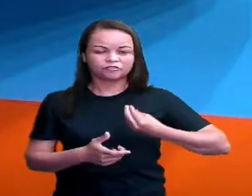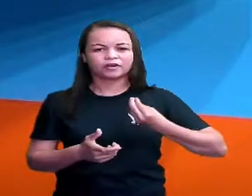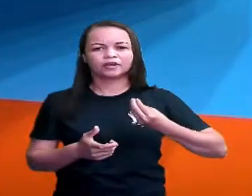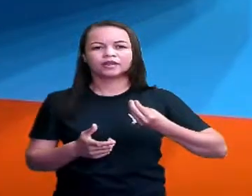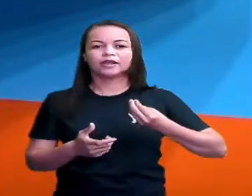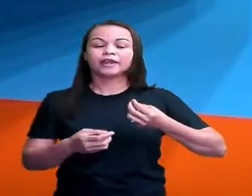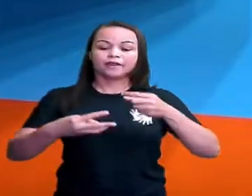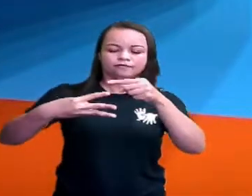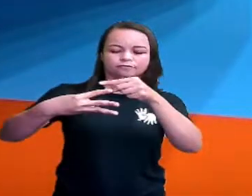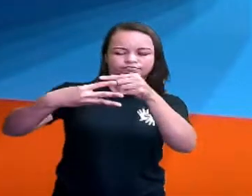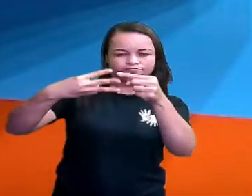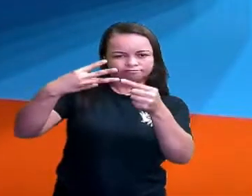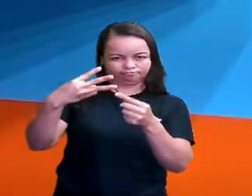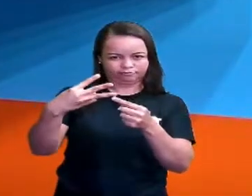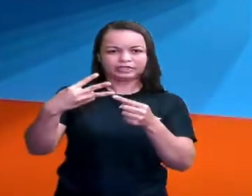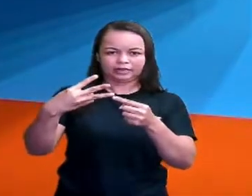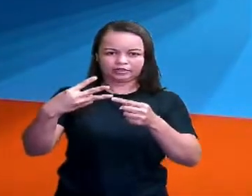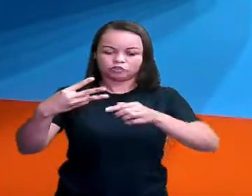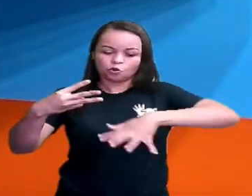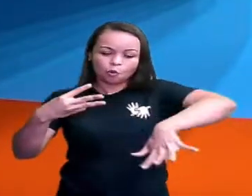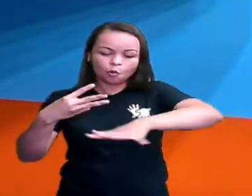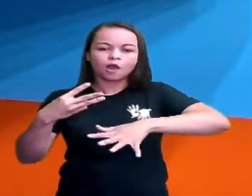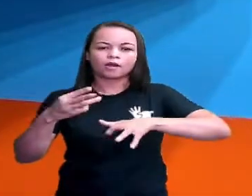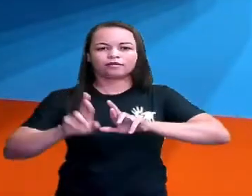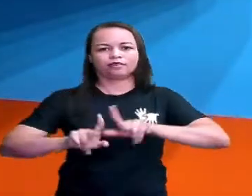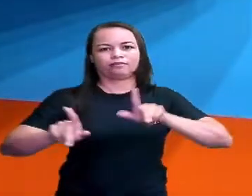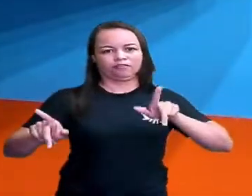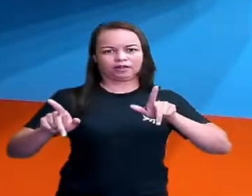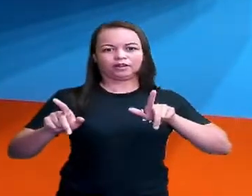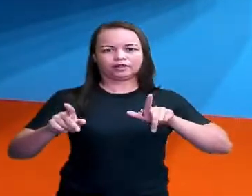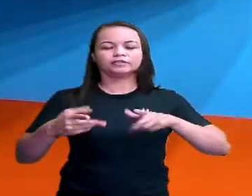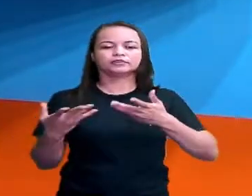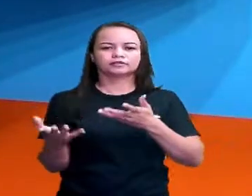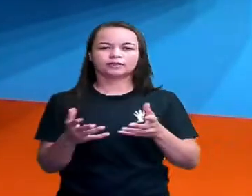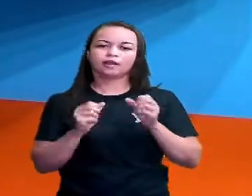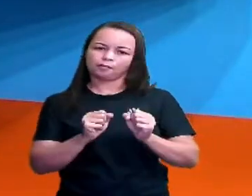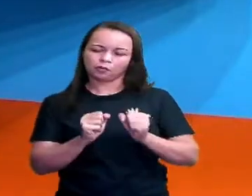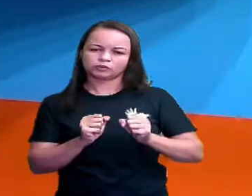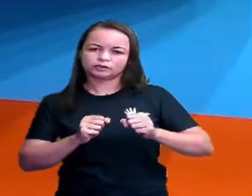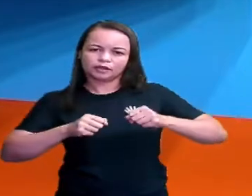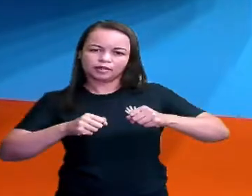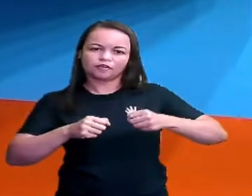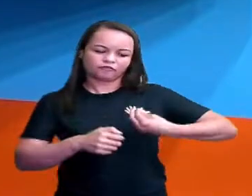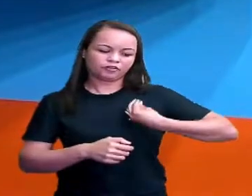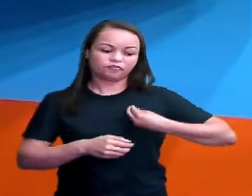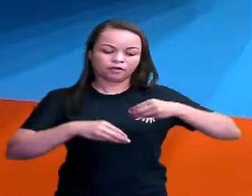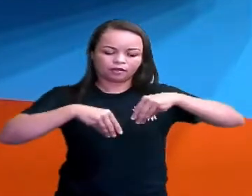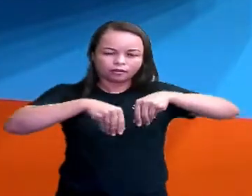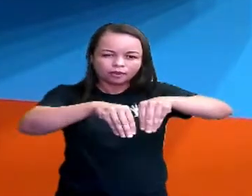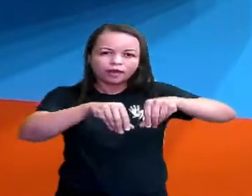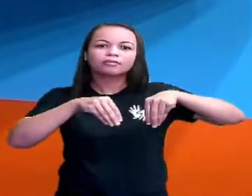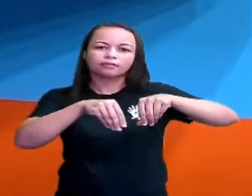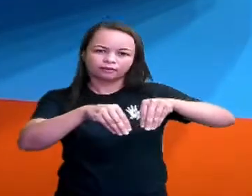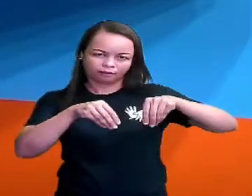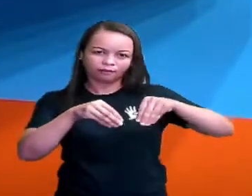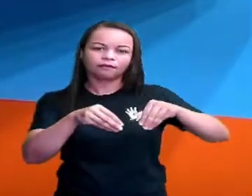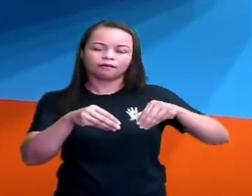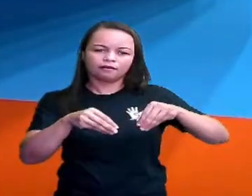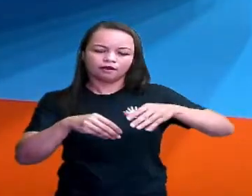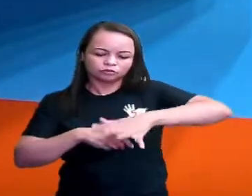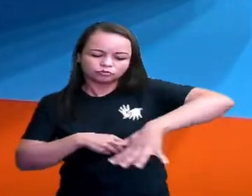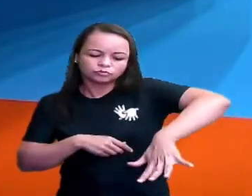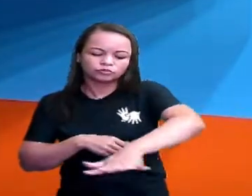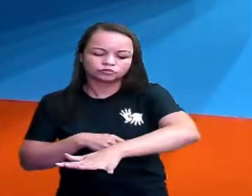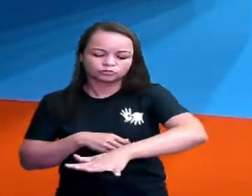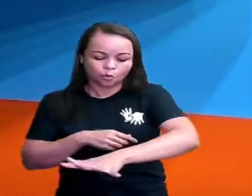habitar em três habitats diferentes. As plantas, elas podem ser terrestres, ou seja, viverem,